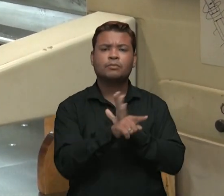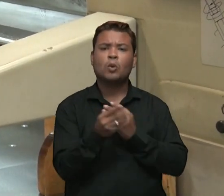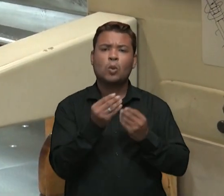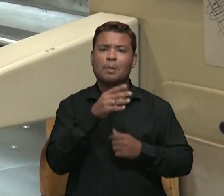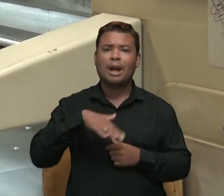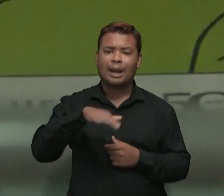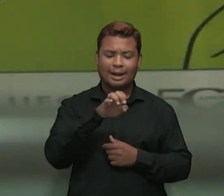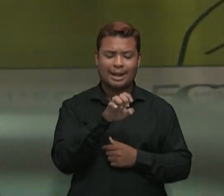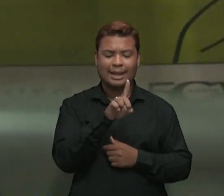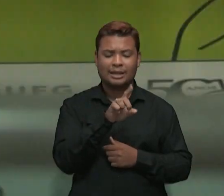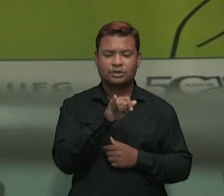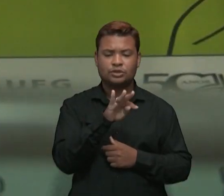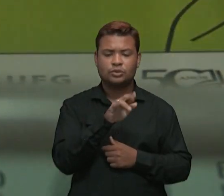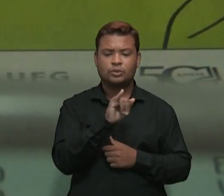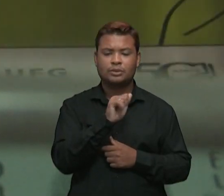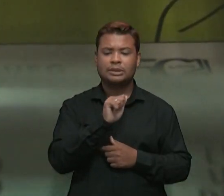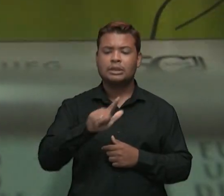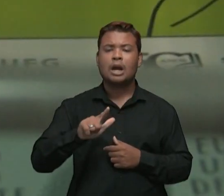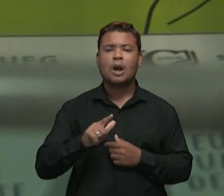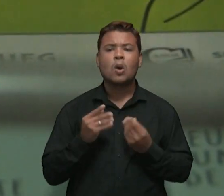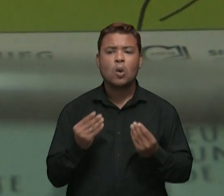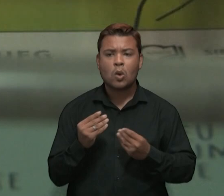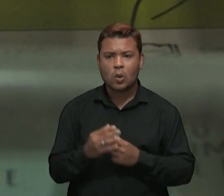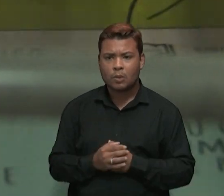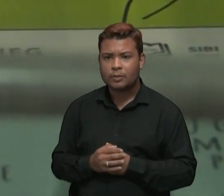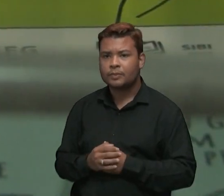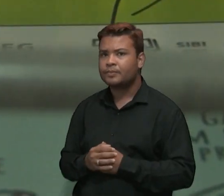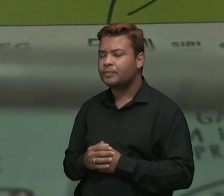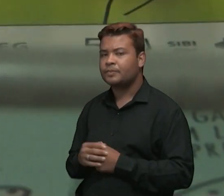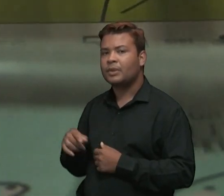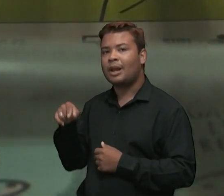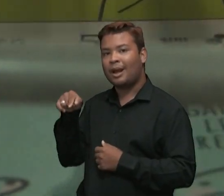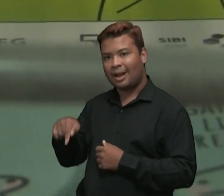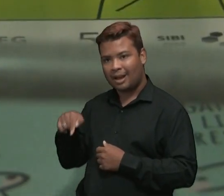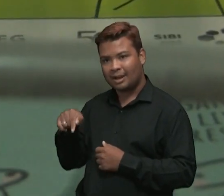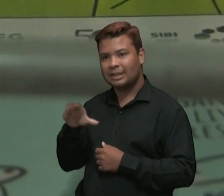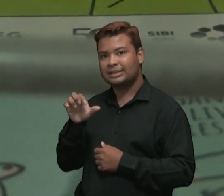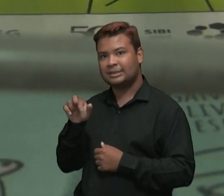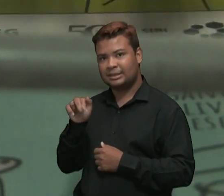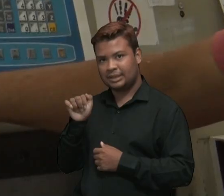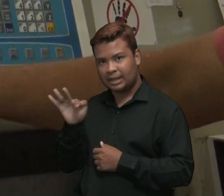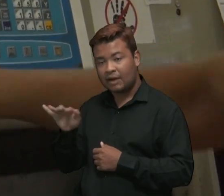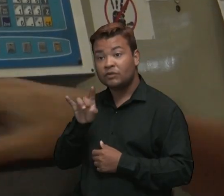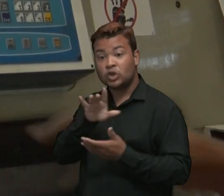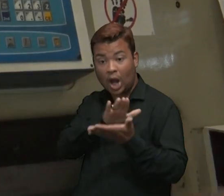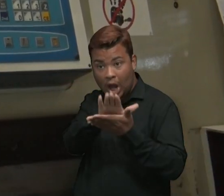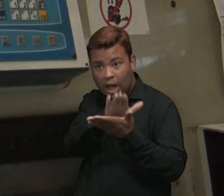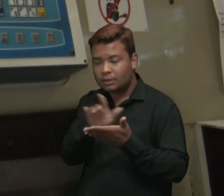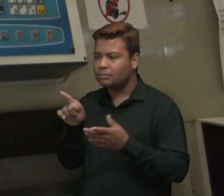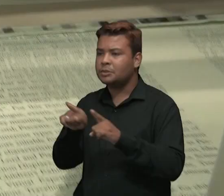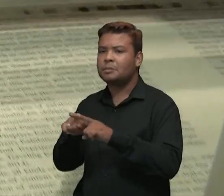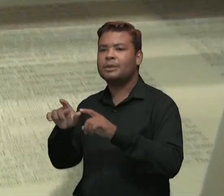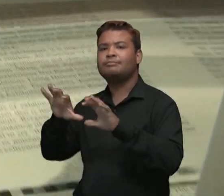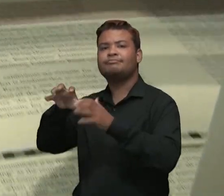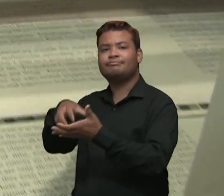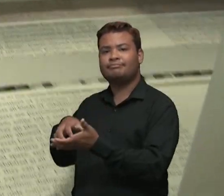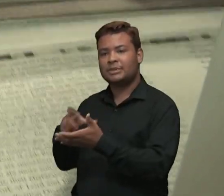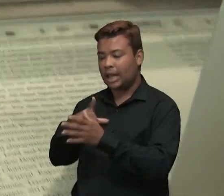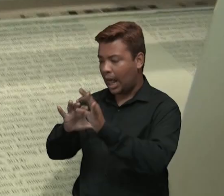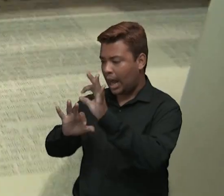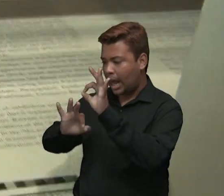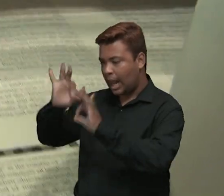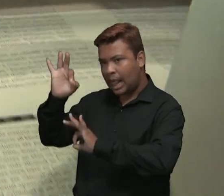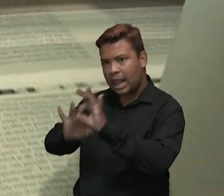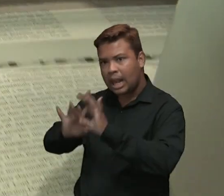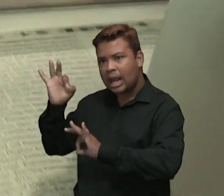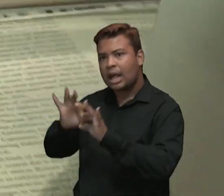que funciona? O SEGRAF não é apenas uma gráfica, ele é um centro editorial e gráfico. Isso significa que nós fazemos todo